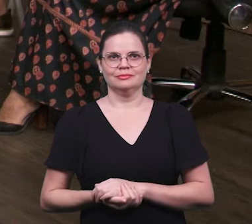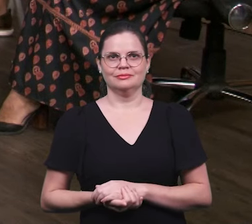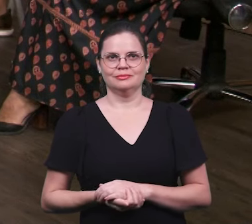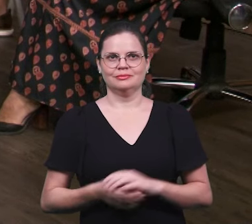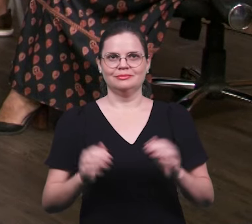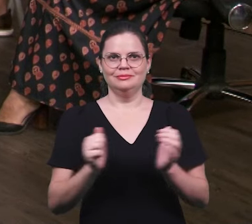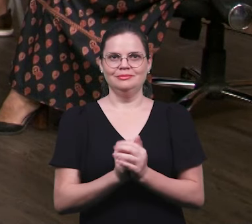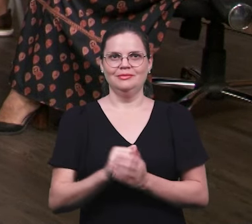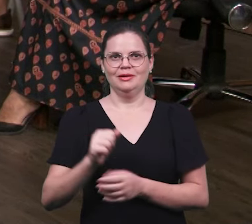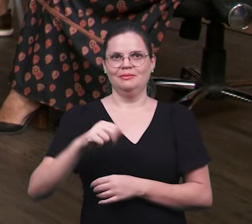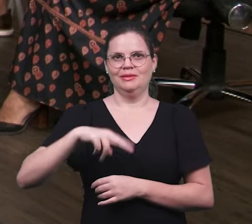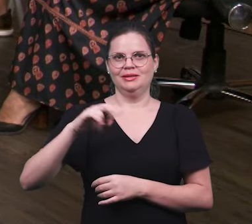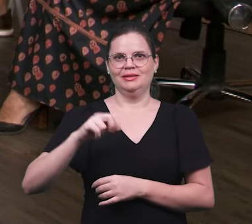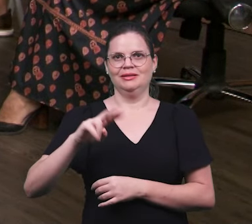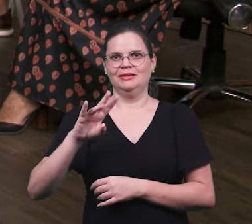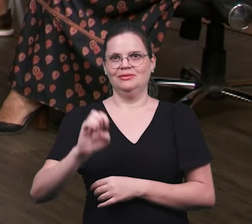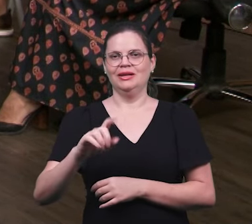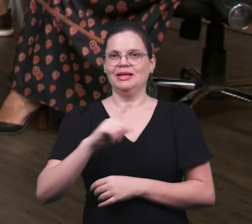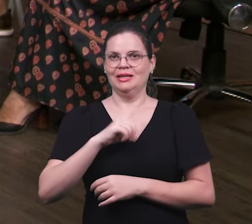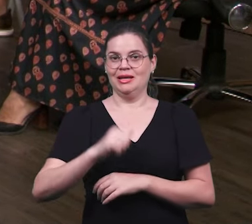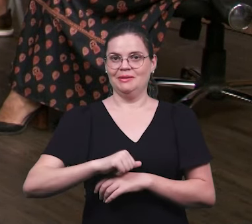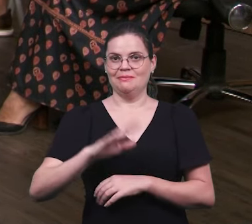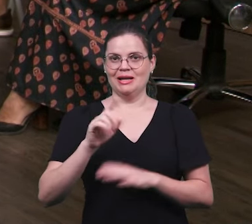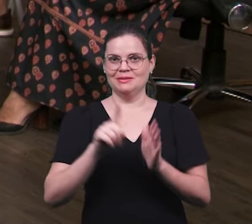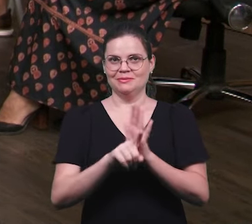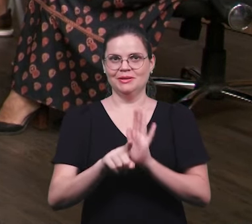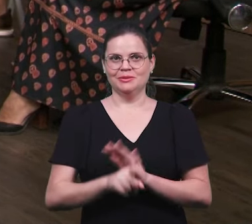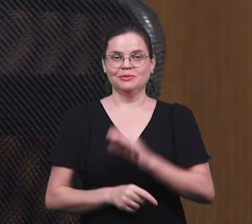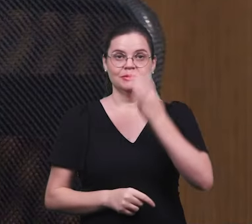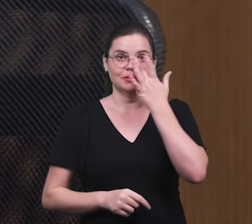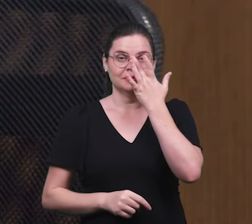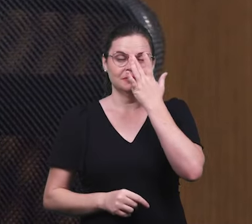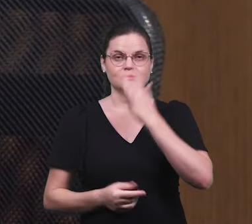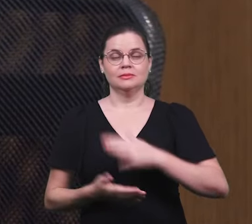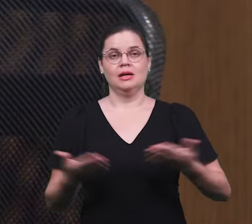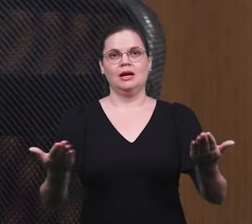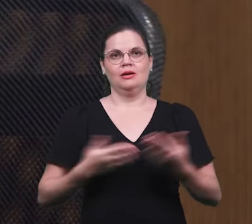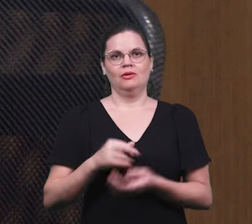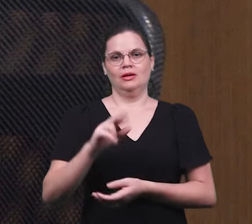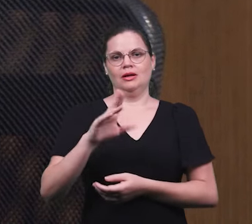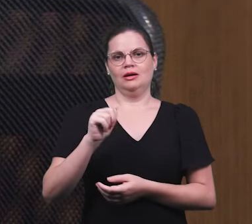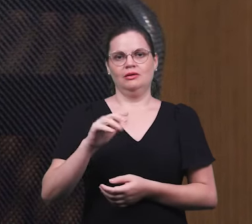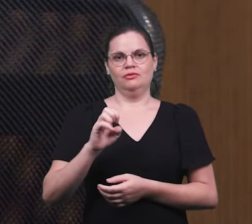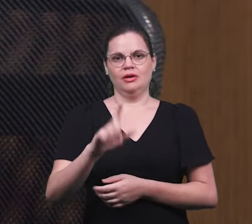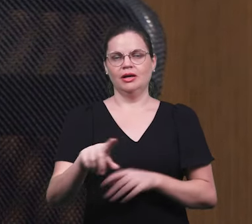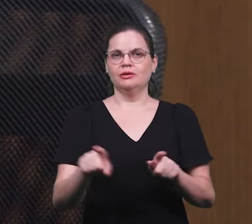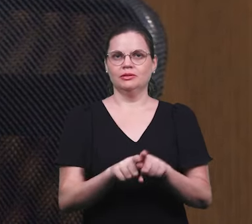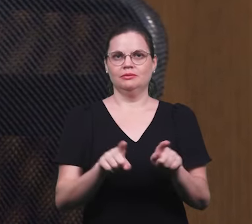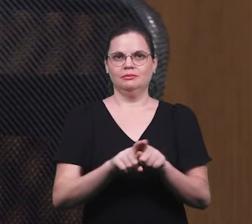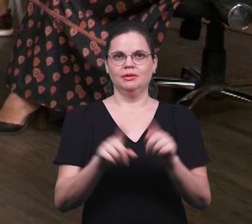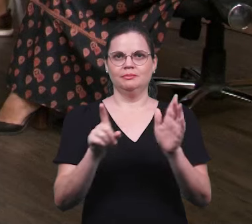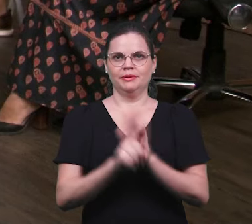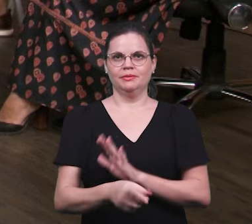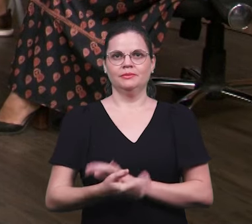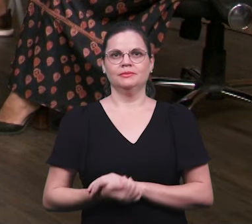E aí, Nínive, mais perguntas? Temos mais perguntas. Agora o Rafael tem uma pergunta já preparada também. Rapaz, senhor